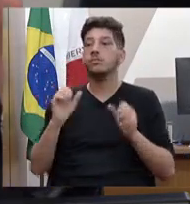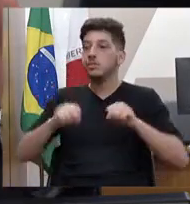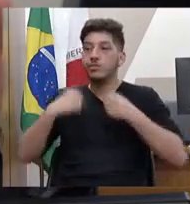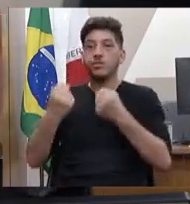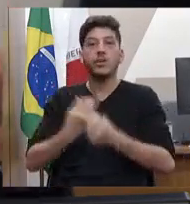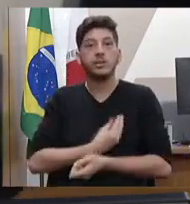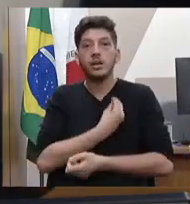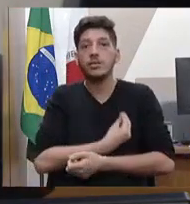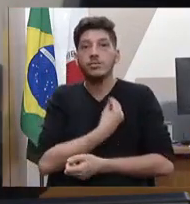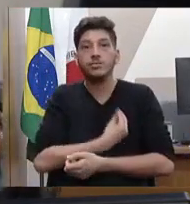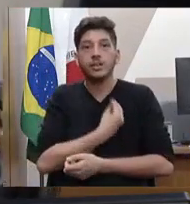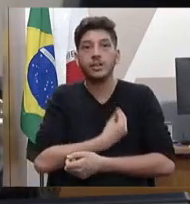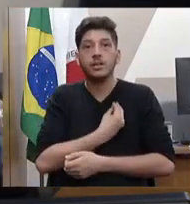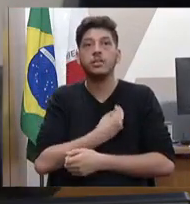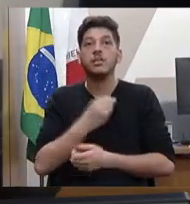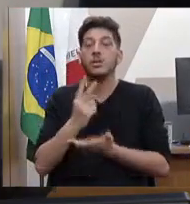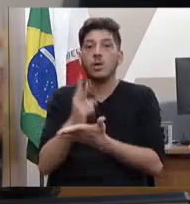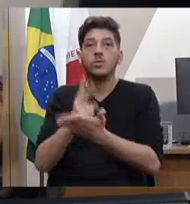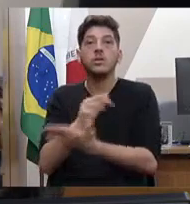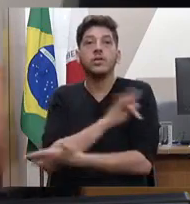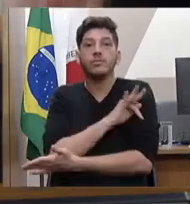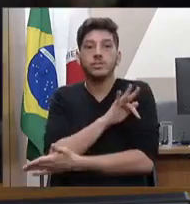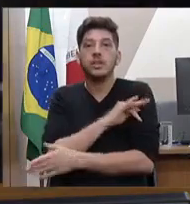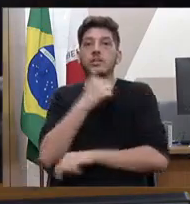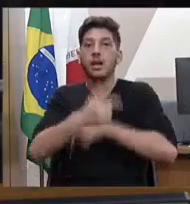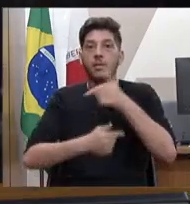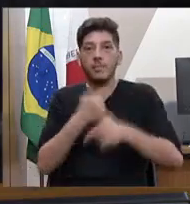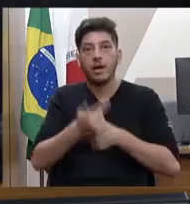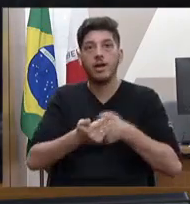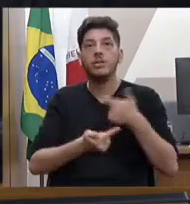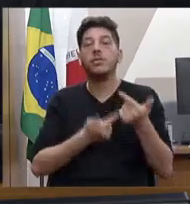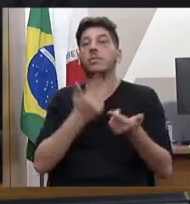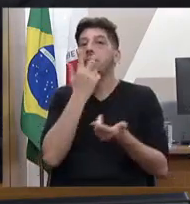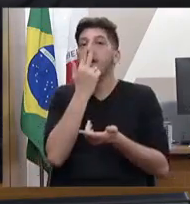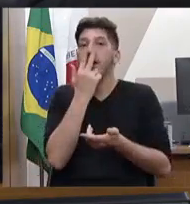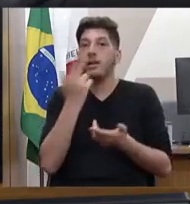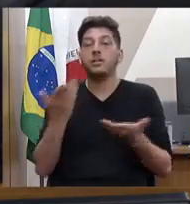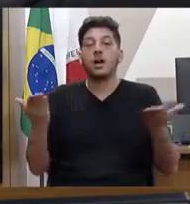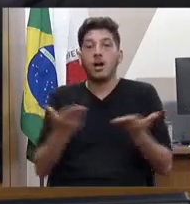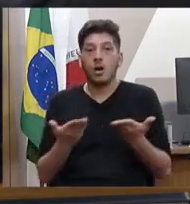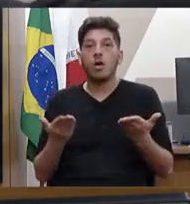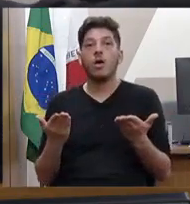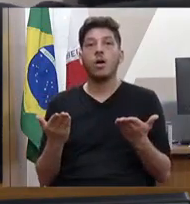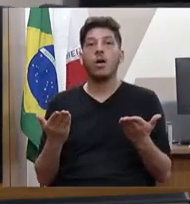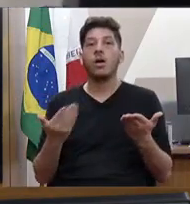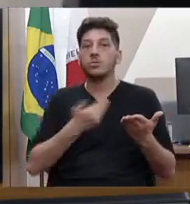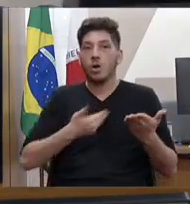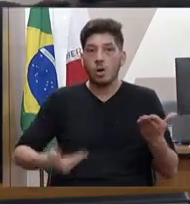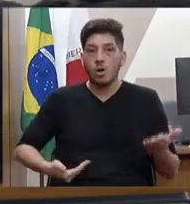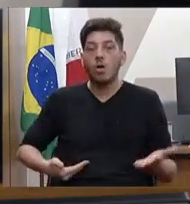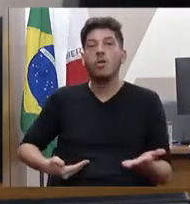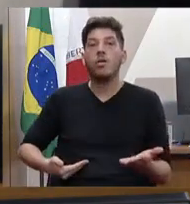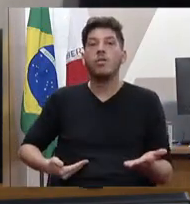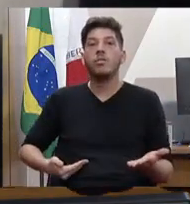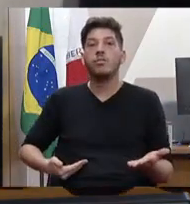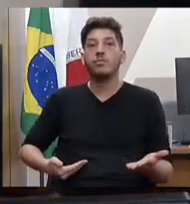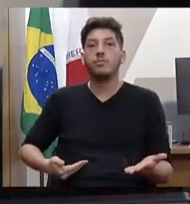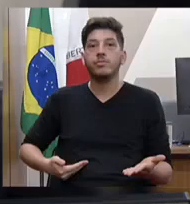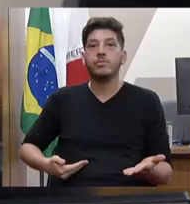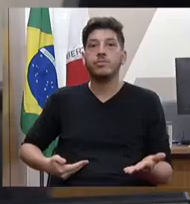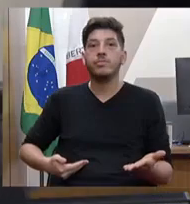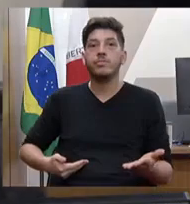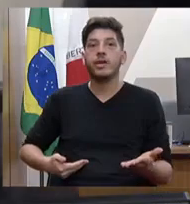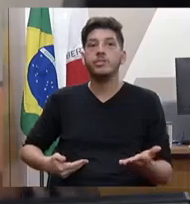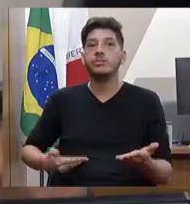a vida deles e que continua fiscalizando atuando tá aí em pleno o governo desse famigerado esse canalha que foi embora